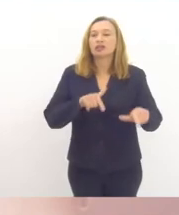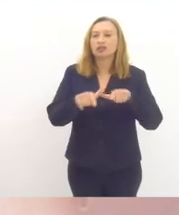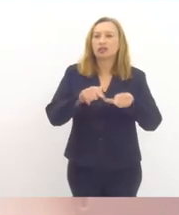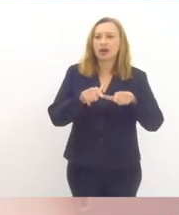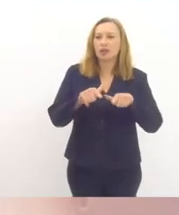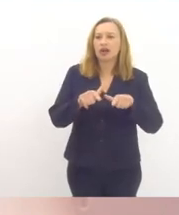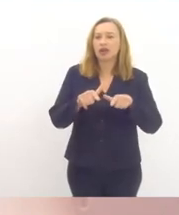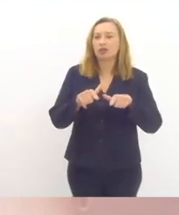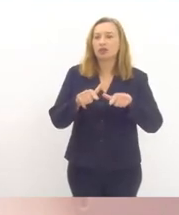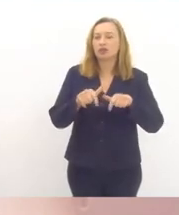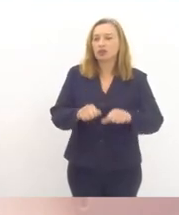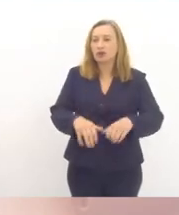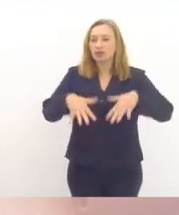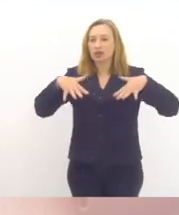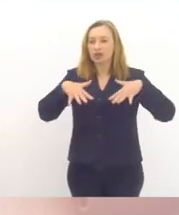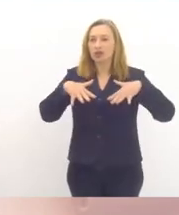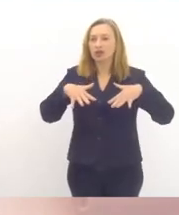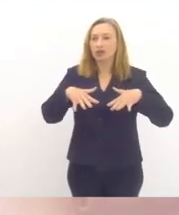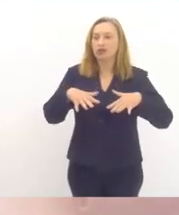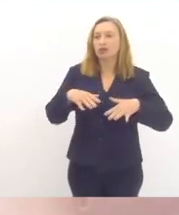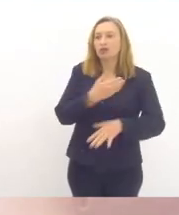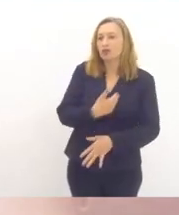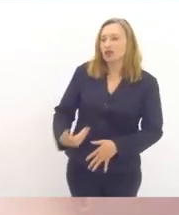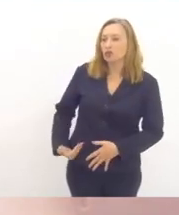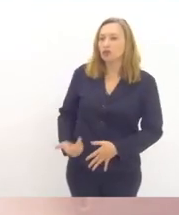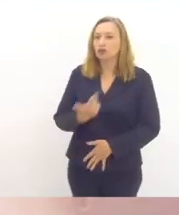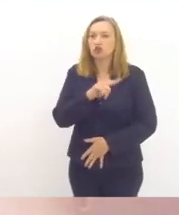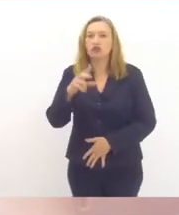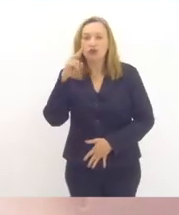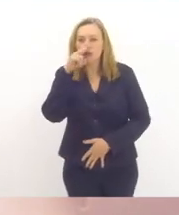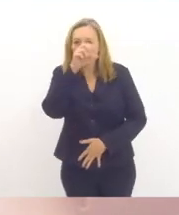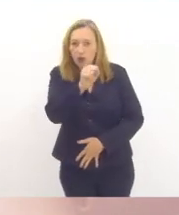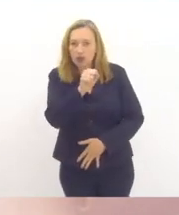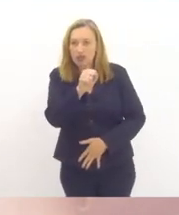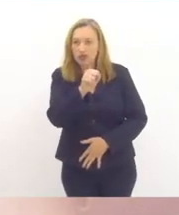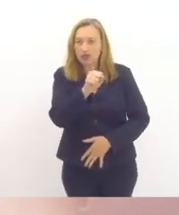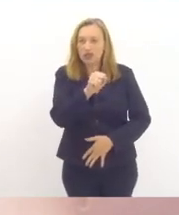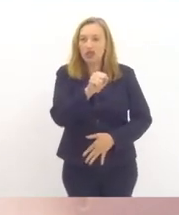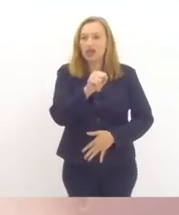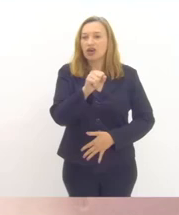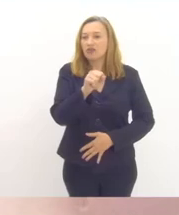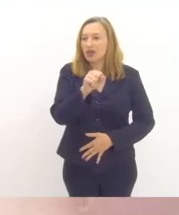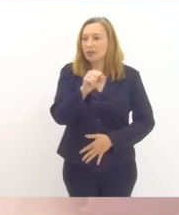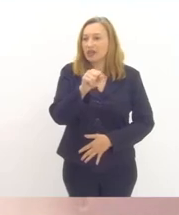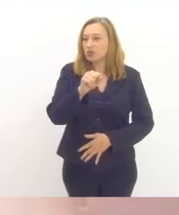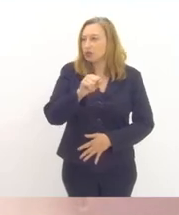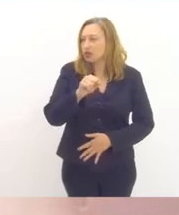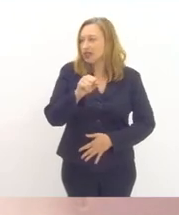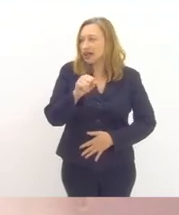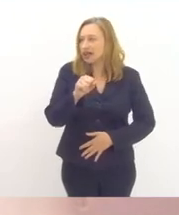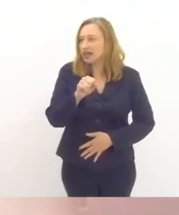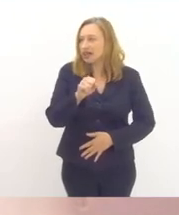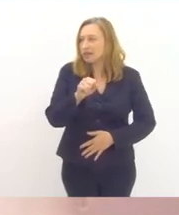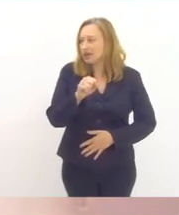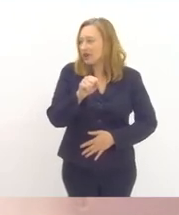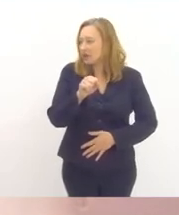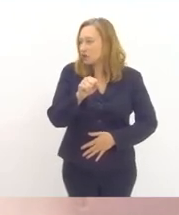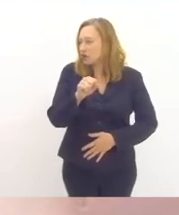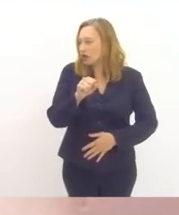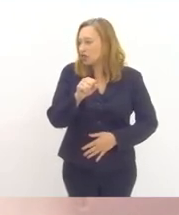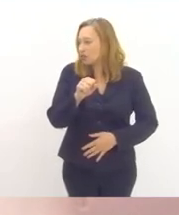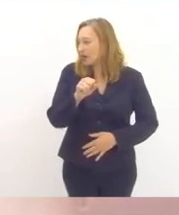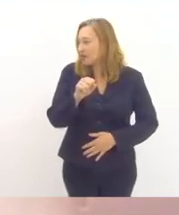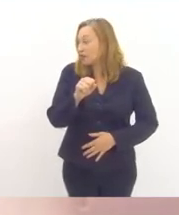porém revogada pelo governador, e nós não tivemos força para derrubar o veto em plenário, uma lei que propunha